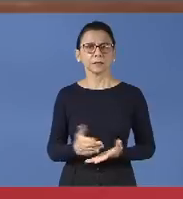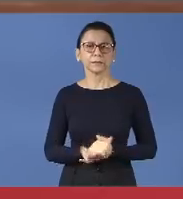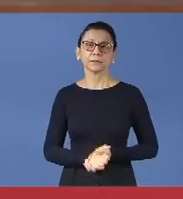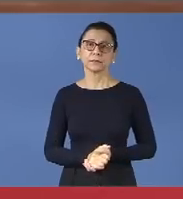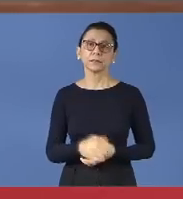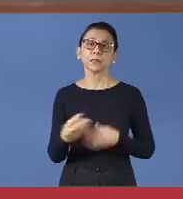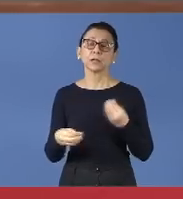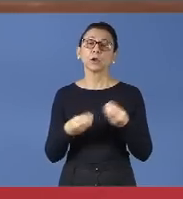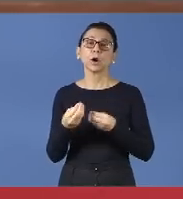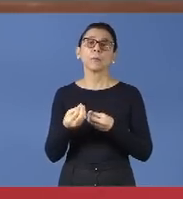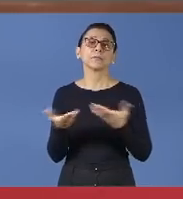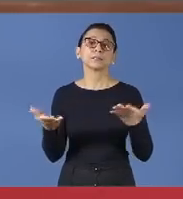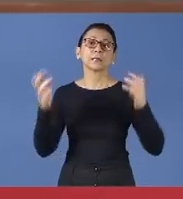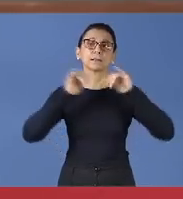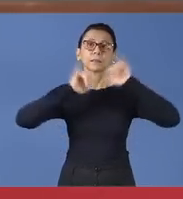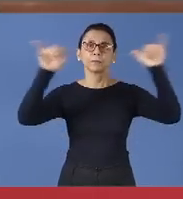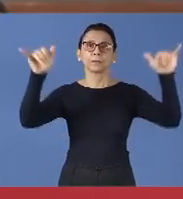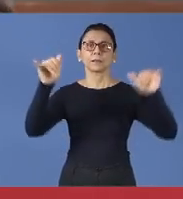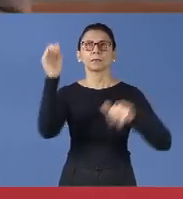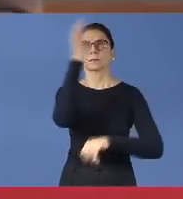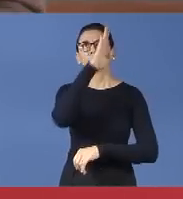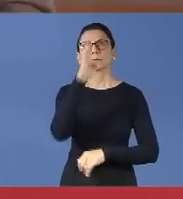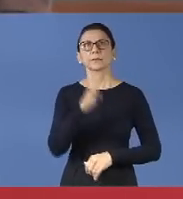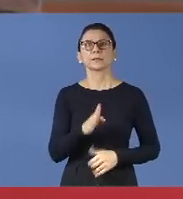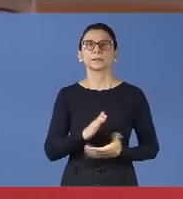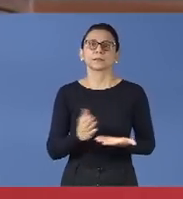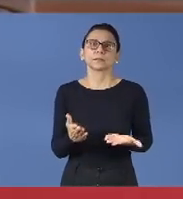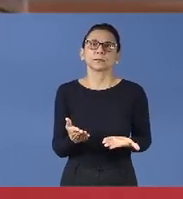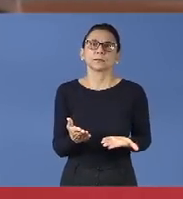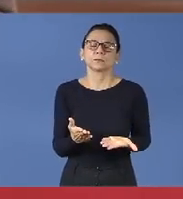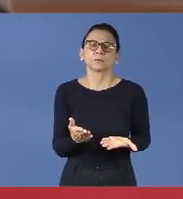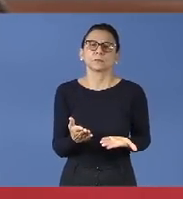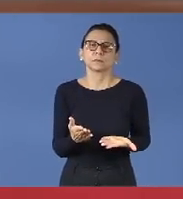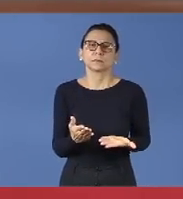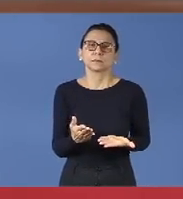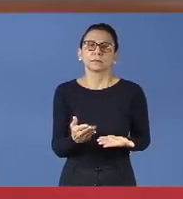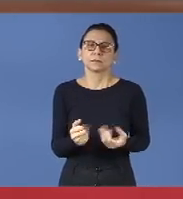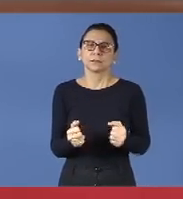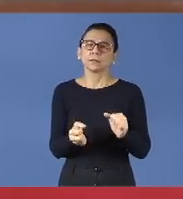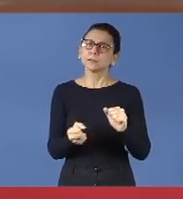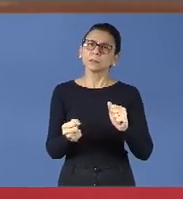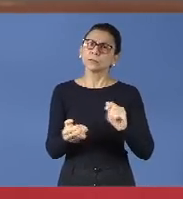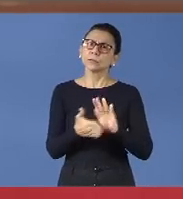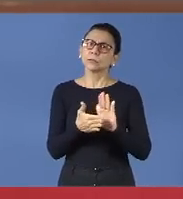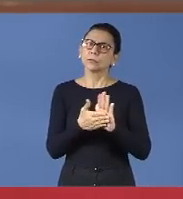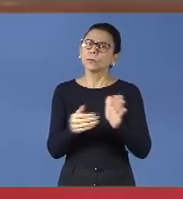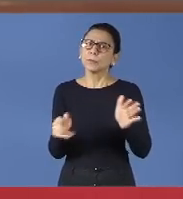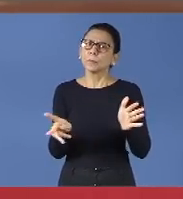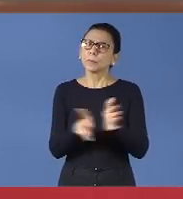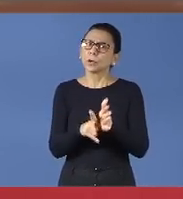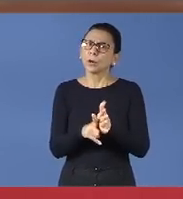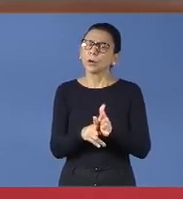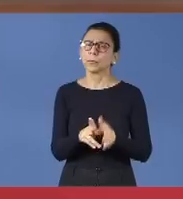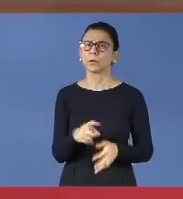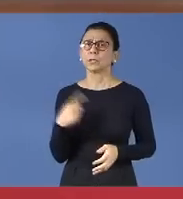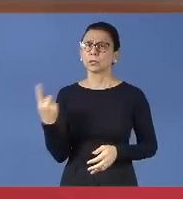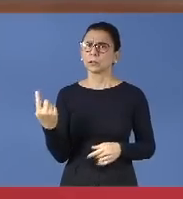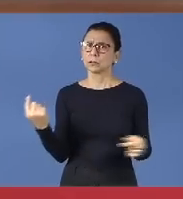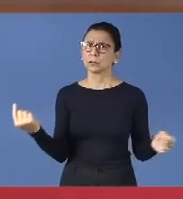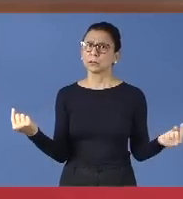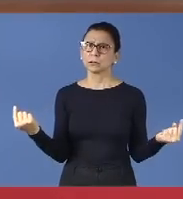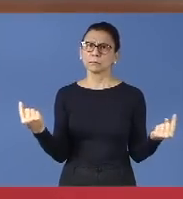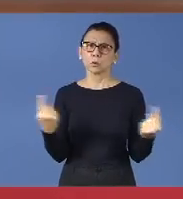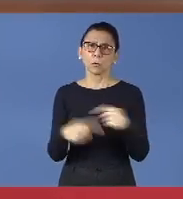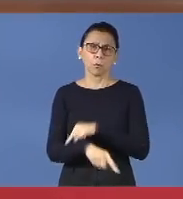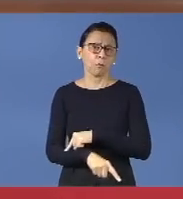do Brasil, em vez de cantar o hino nacional, meus irmãos, nós temos que entender que os louvores, nós não somos contra louvores A, B,